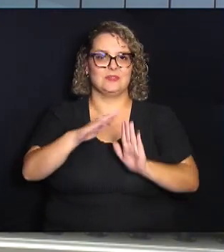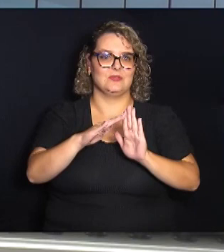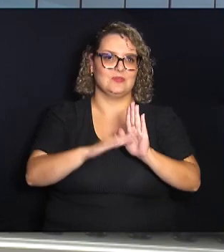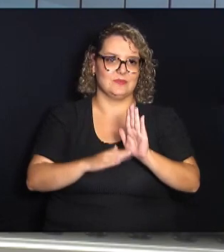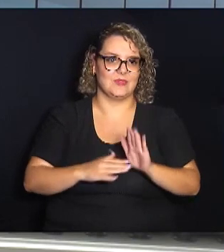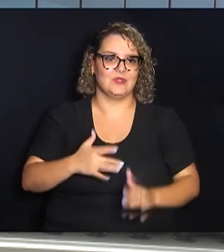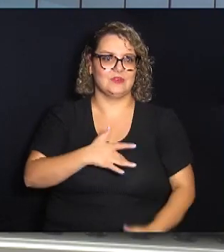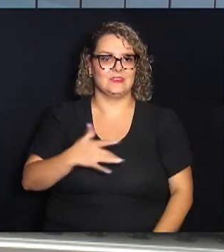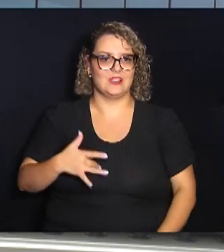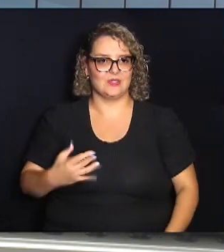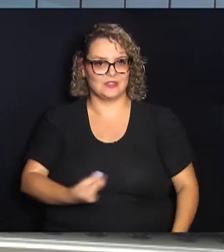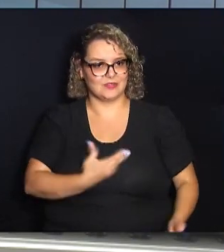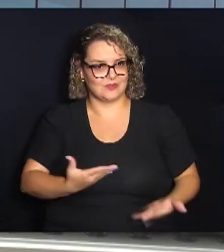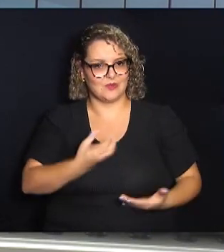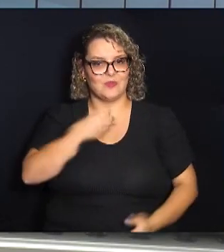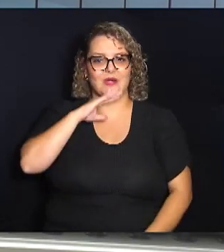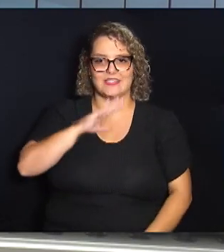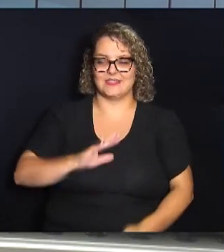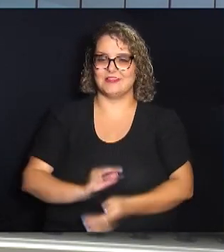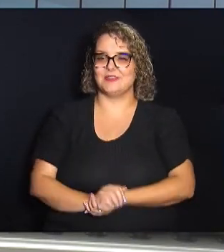é Vida. Uma boa tarde.